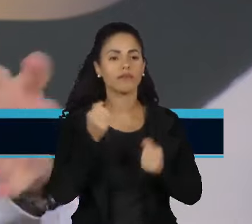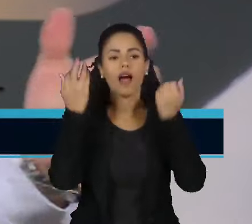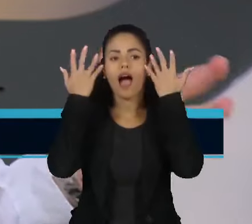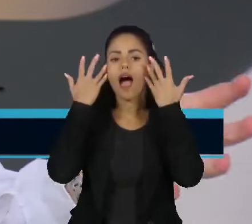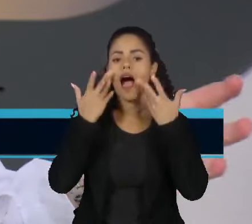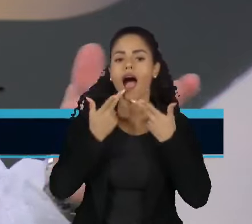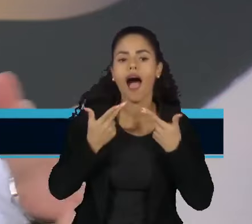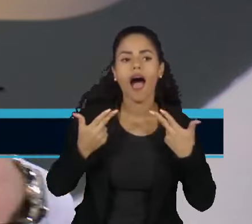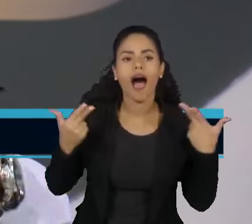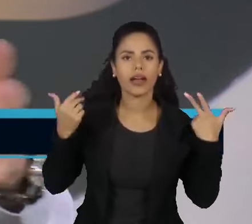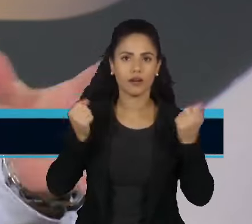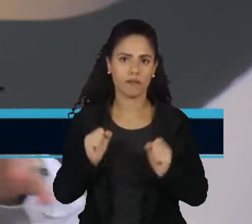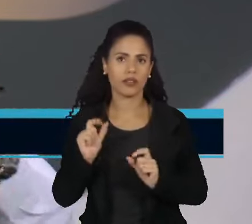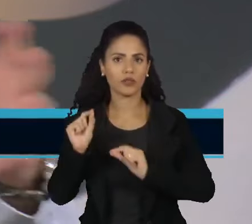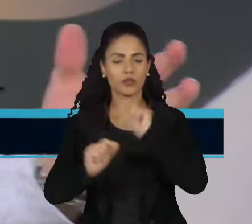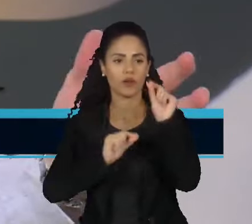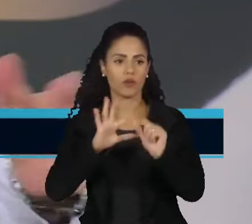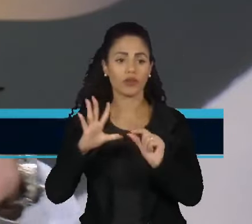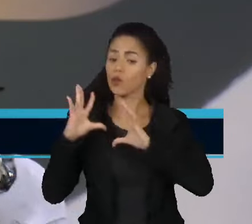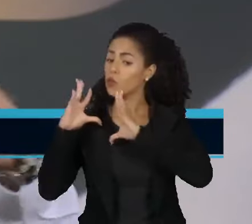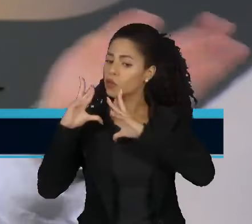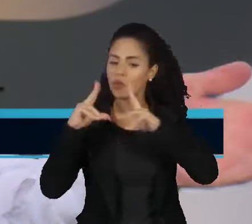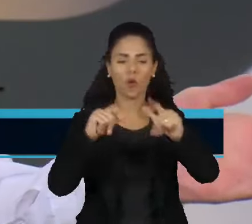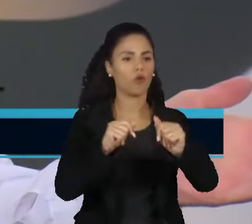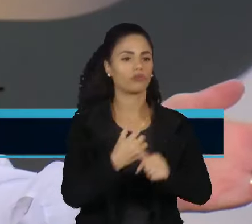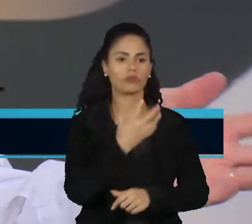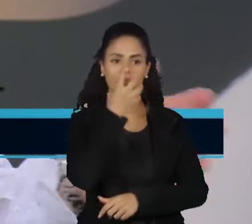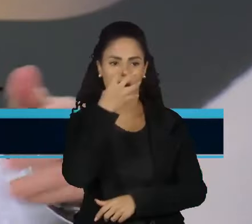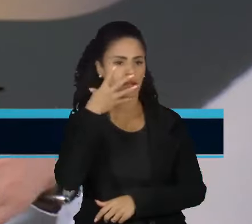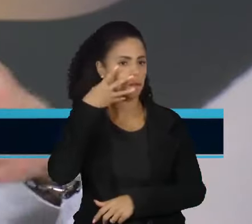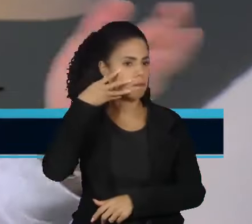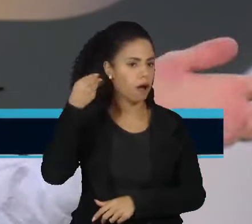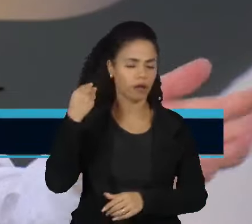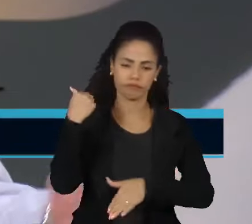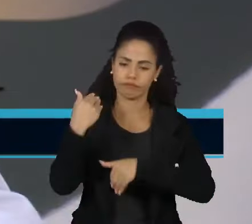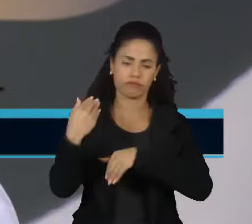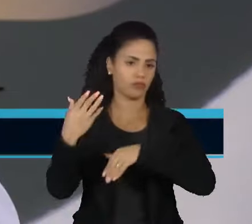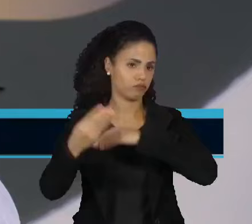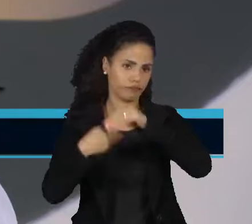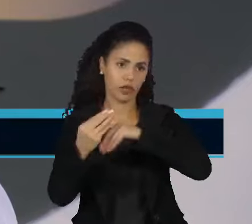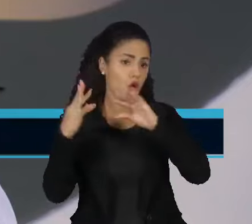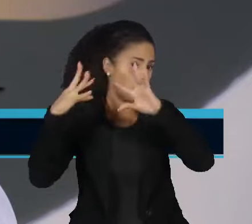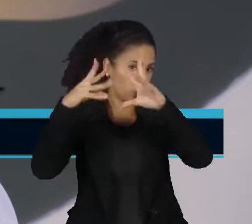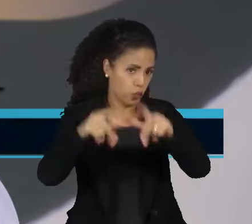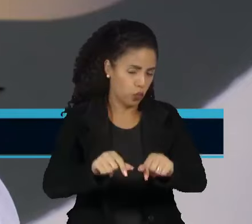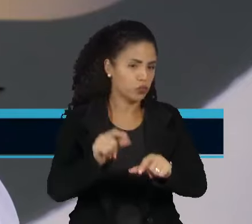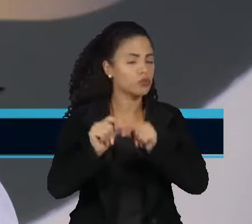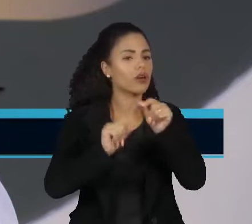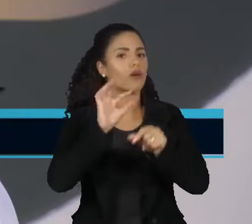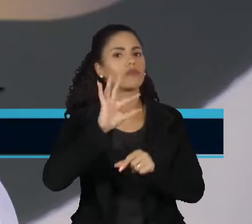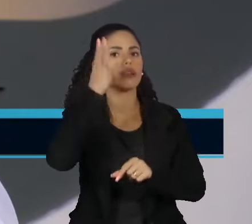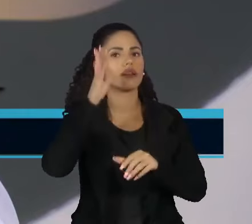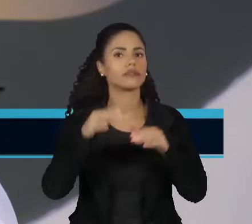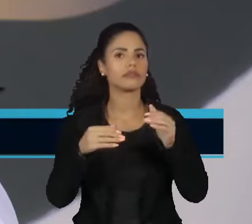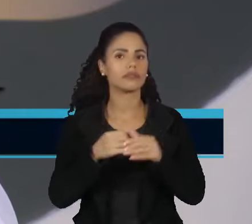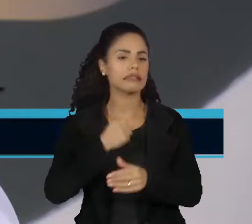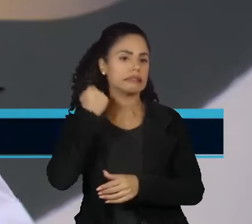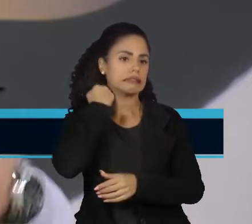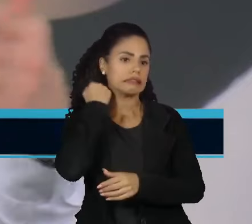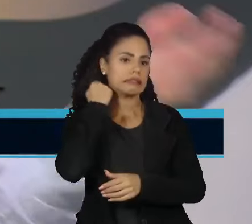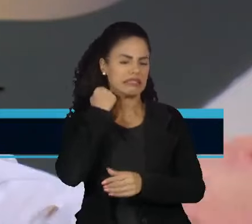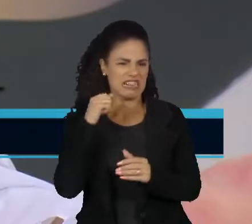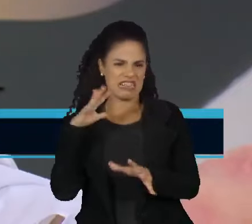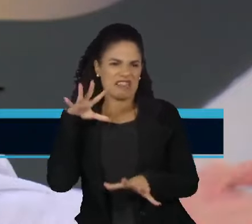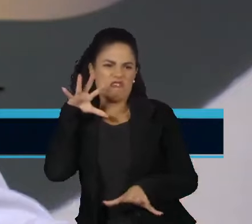animais estressados, animais domésticos e não domésticos estressados, que podem também atacar o ser